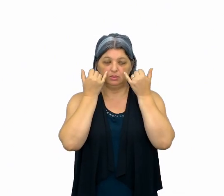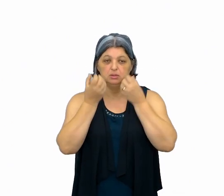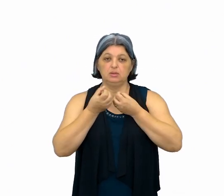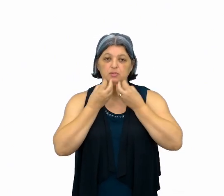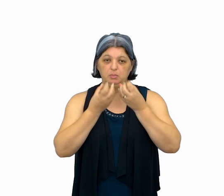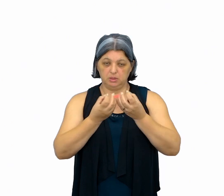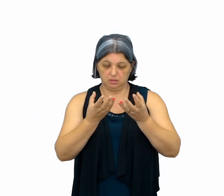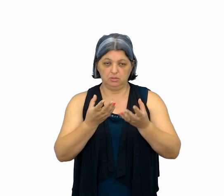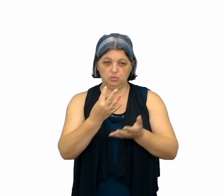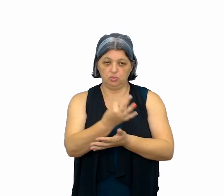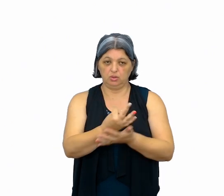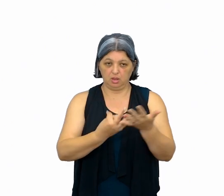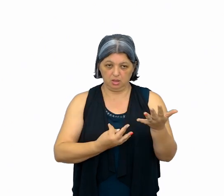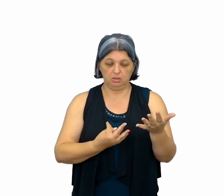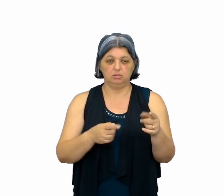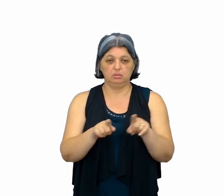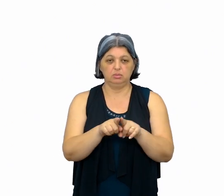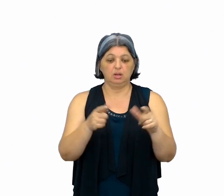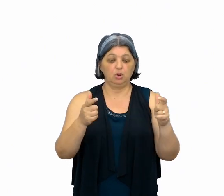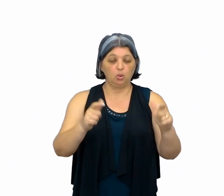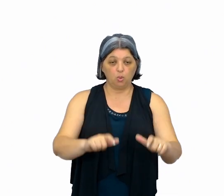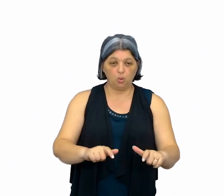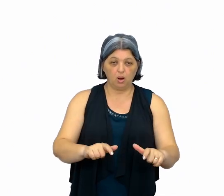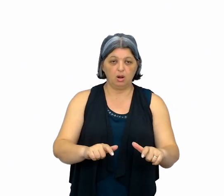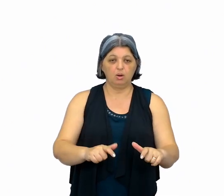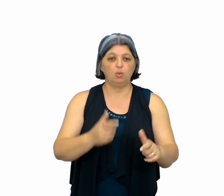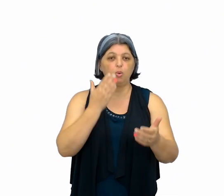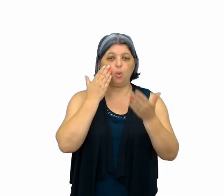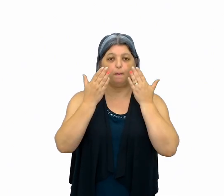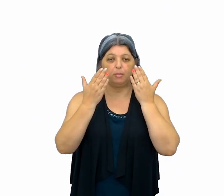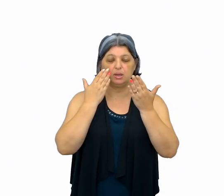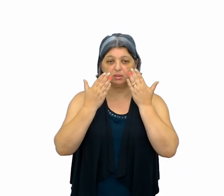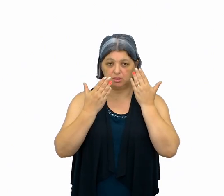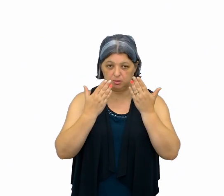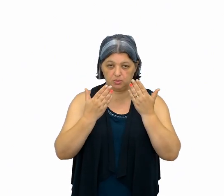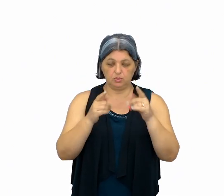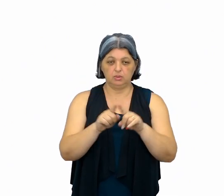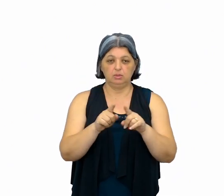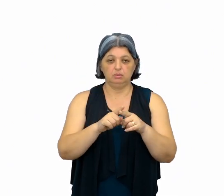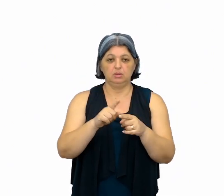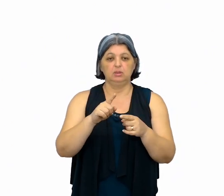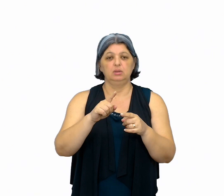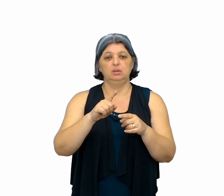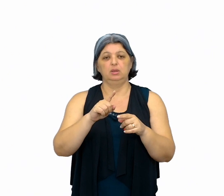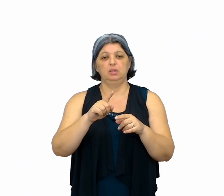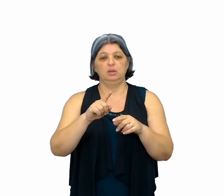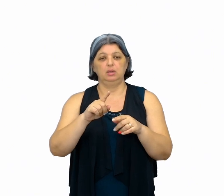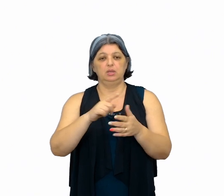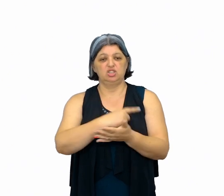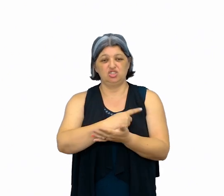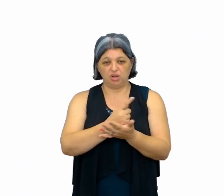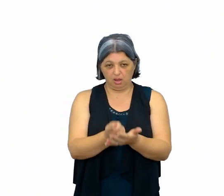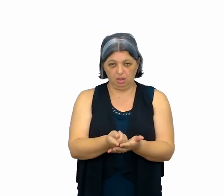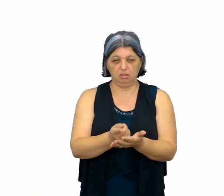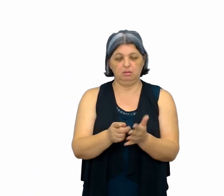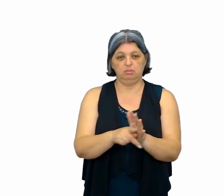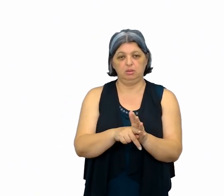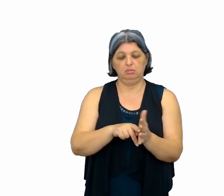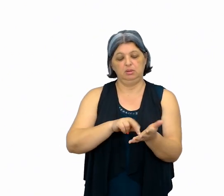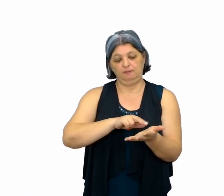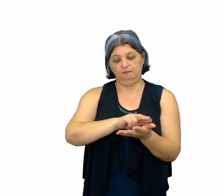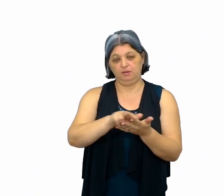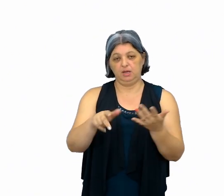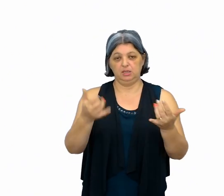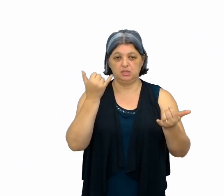que exige localização, comparação, generalização de informações, mas